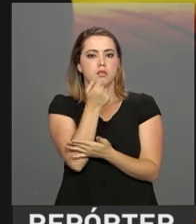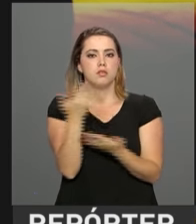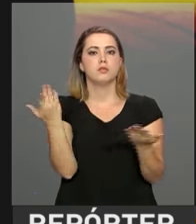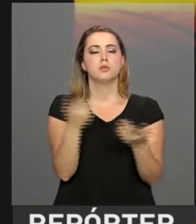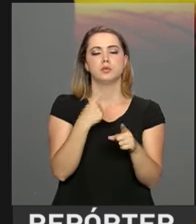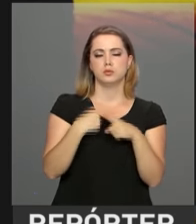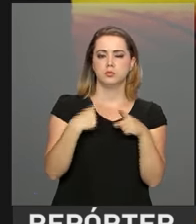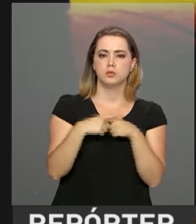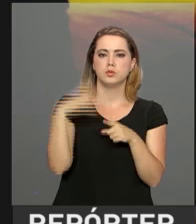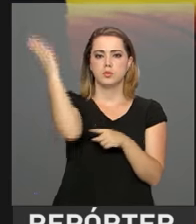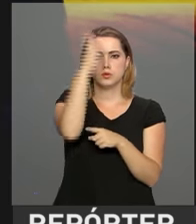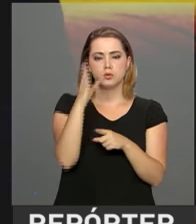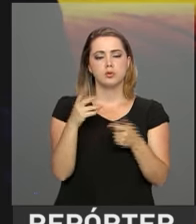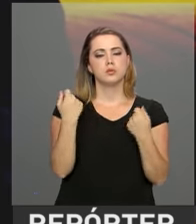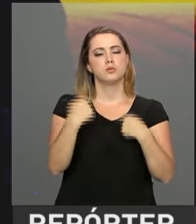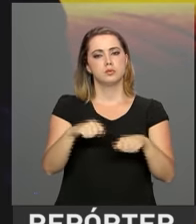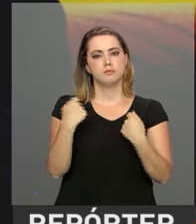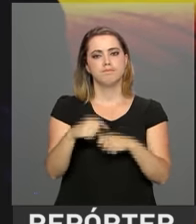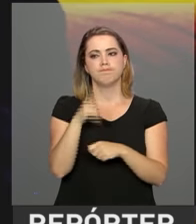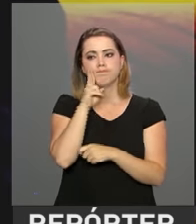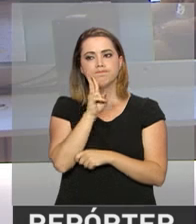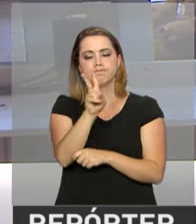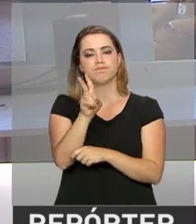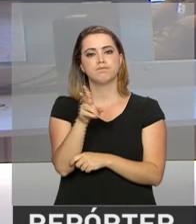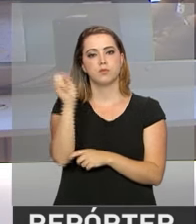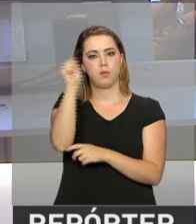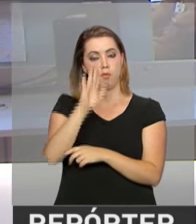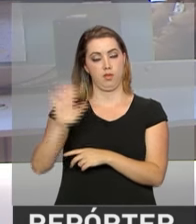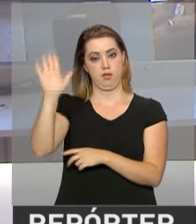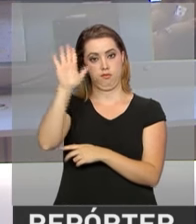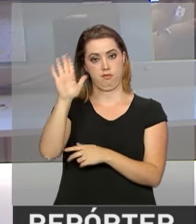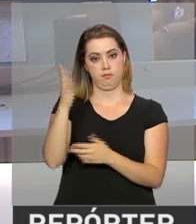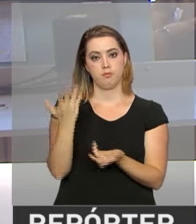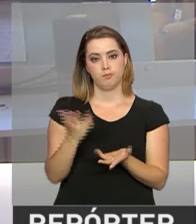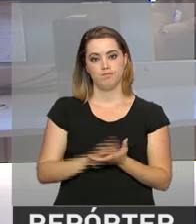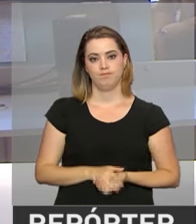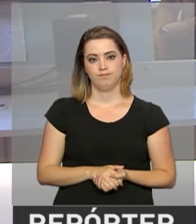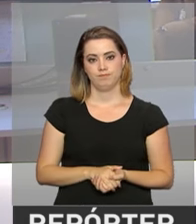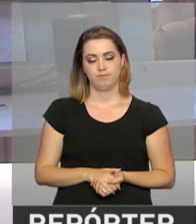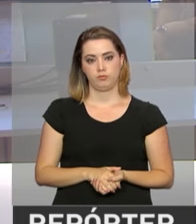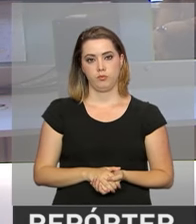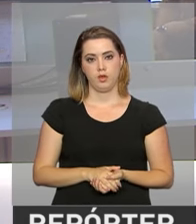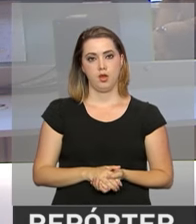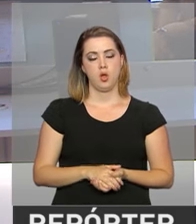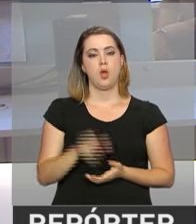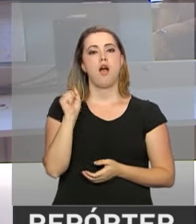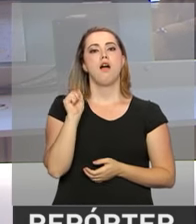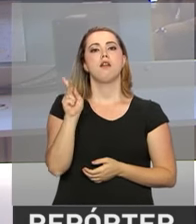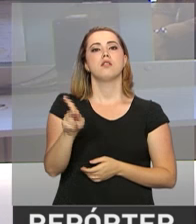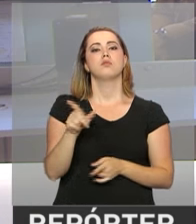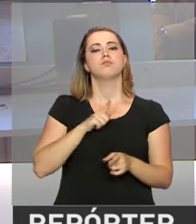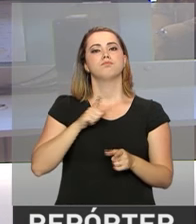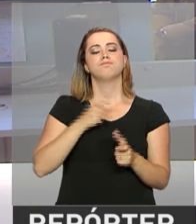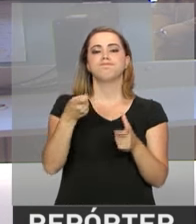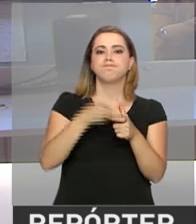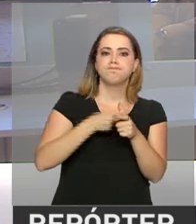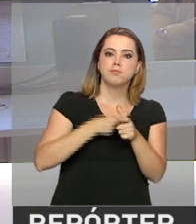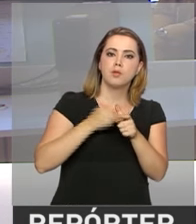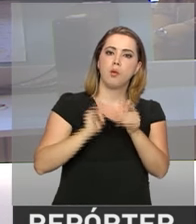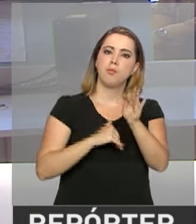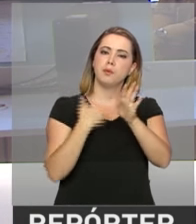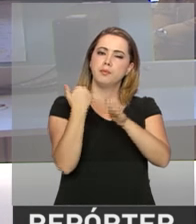precisa olhar esse esse mercado a previdência tem registrado déficit crescente em